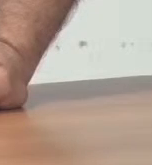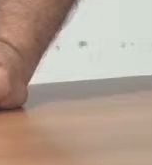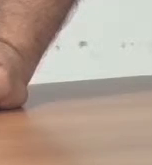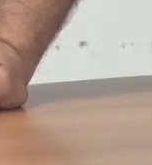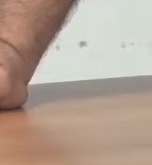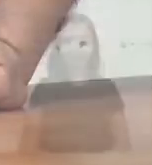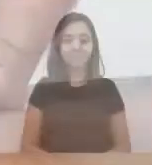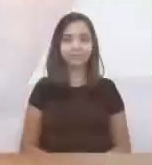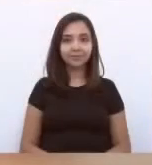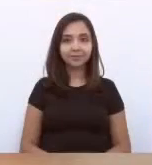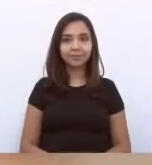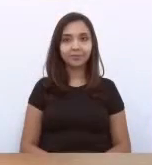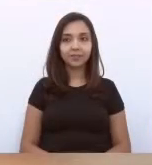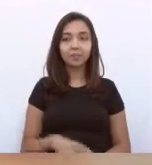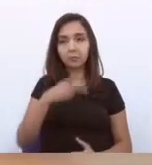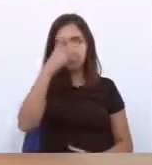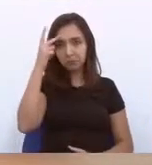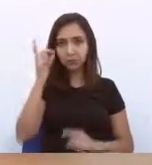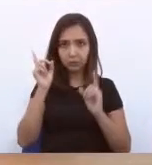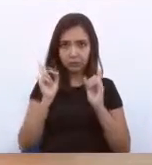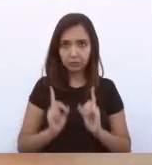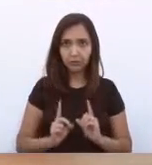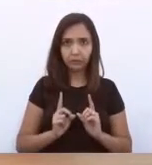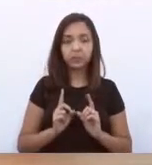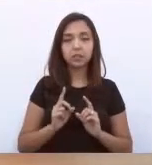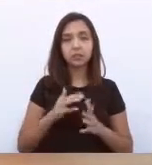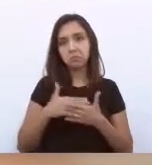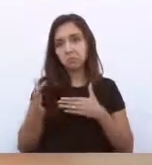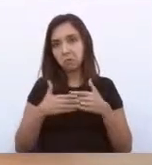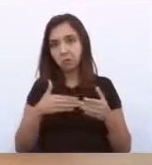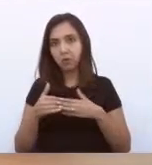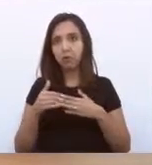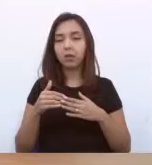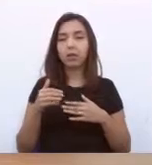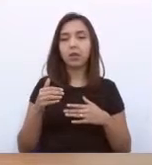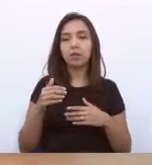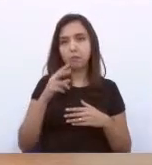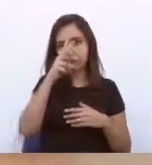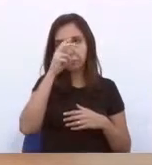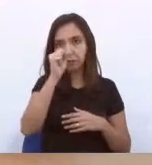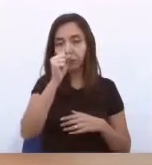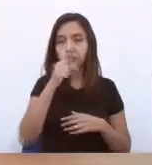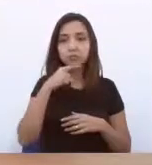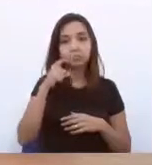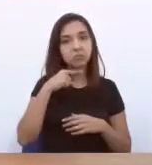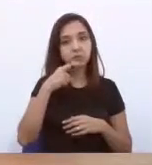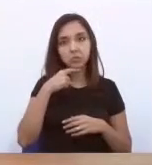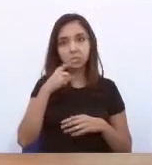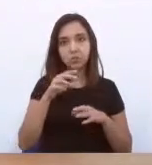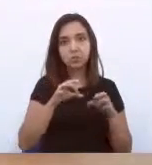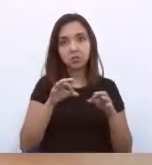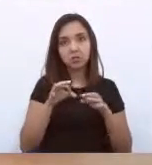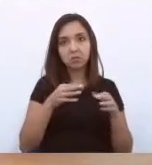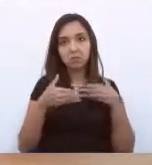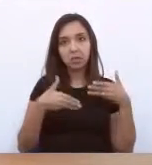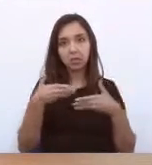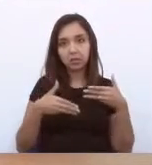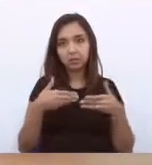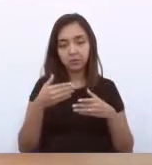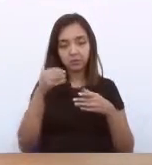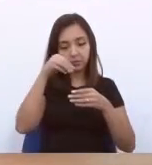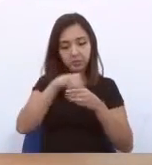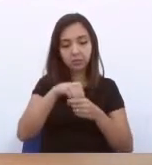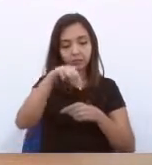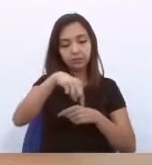moramos. Qualquer pessoa que tenha que um tipo de deficiência alta não consegue arrumar com tratamento na cidade de onde